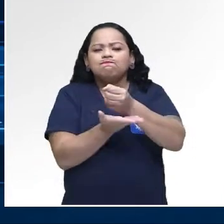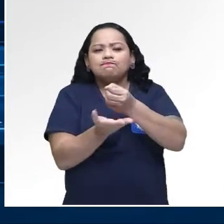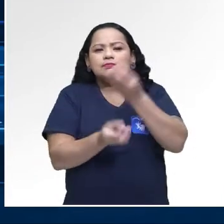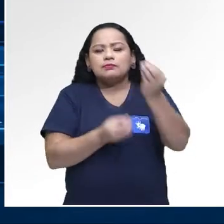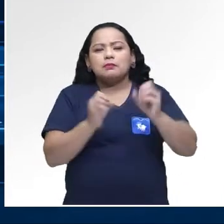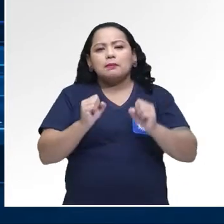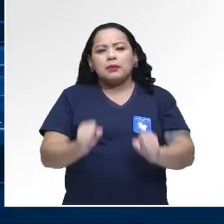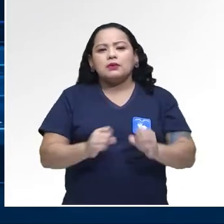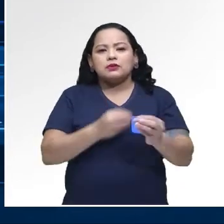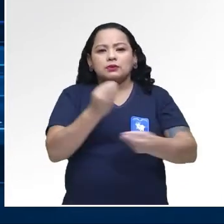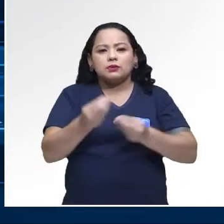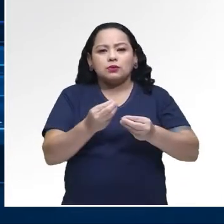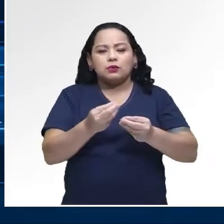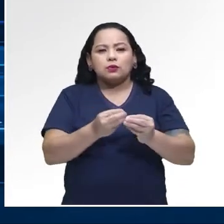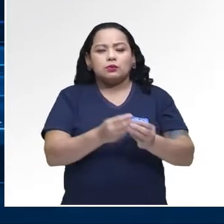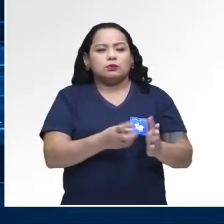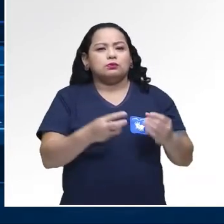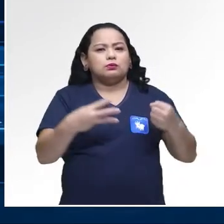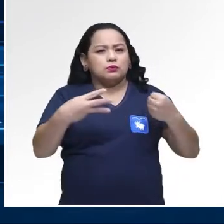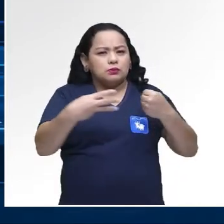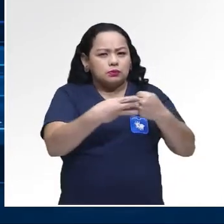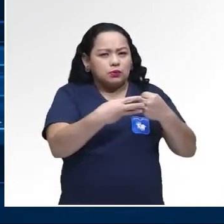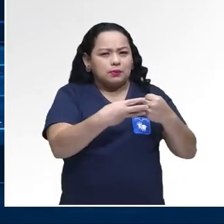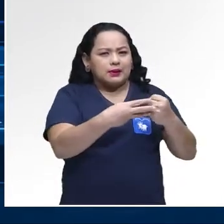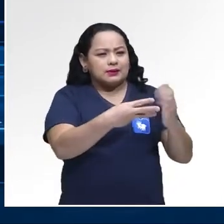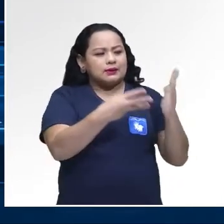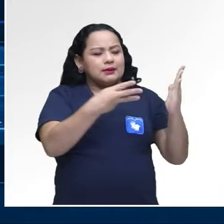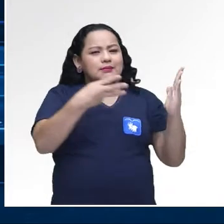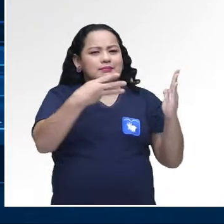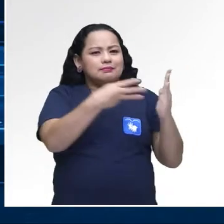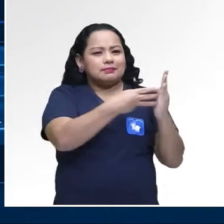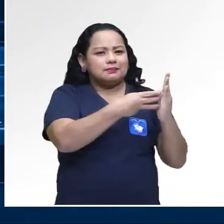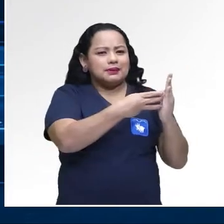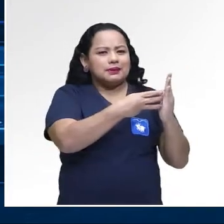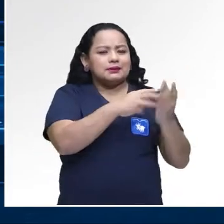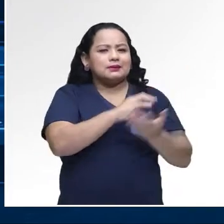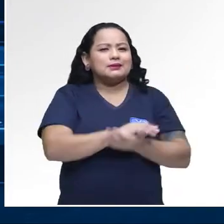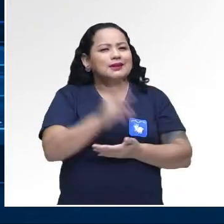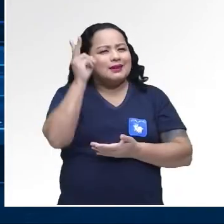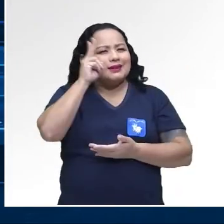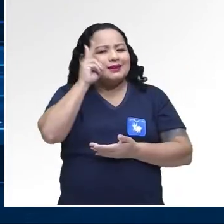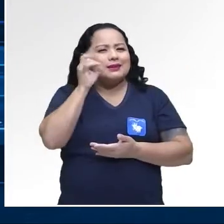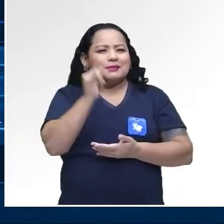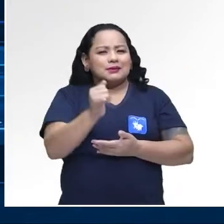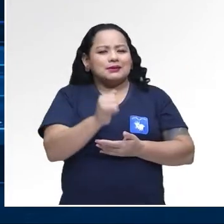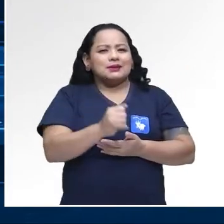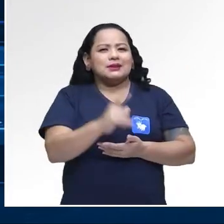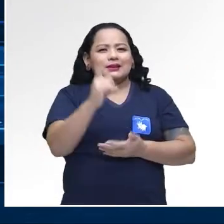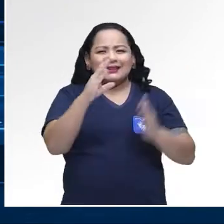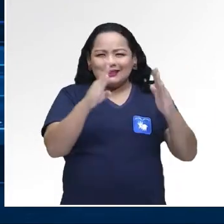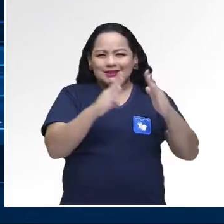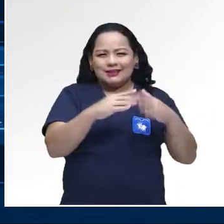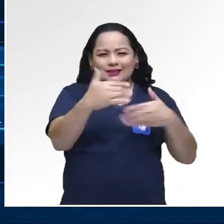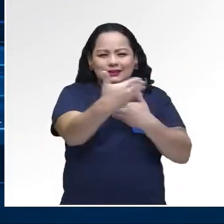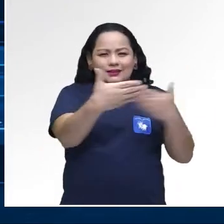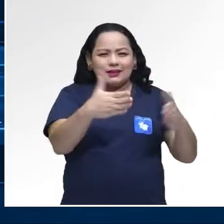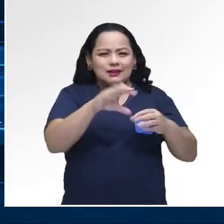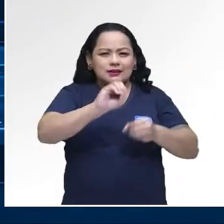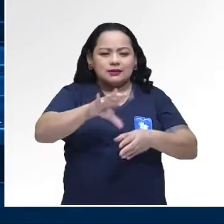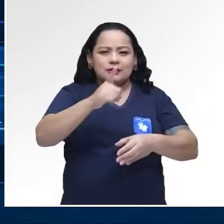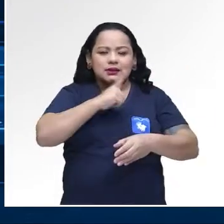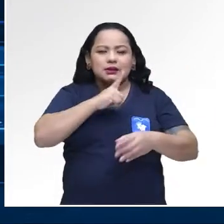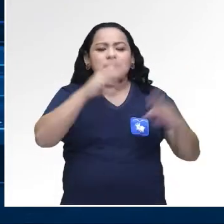pode ser uma tomada, né? No caso da tomada, é aquela tomada mesmo que tem aí na sala de aula, que tem